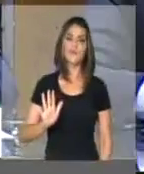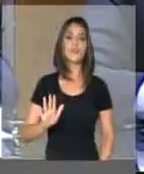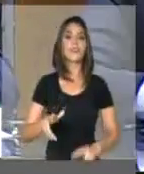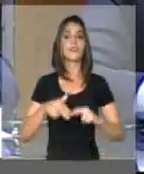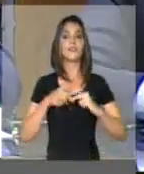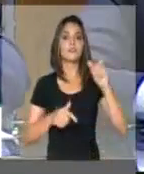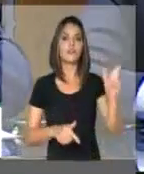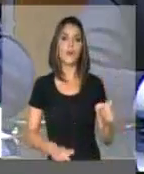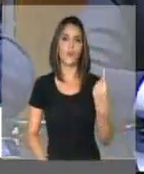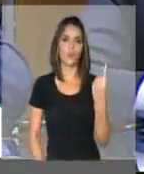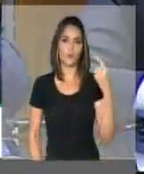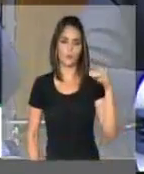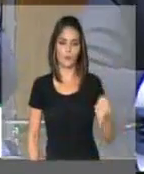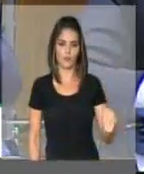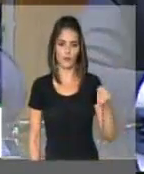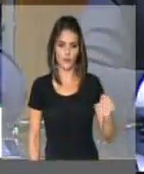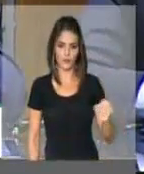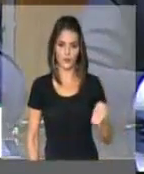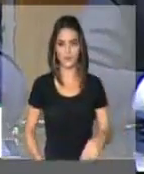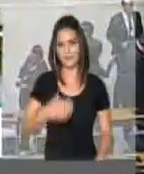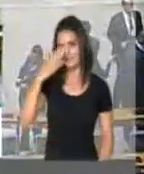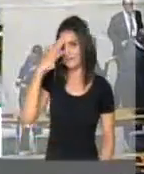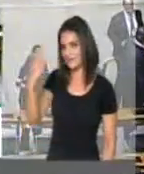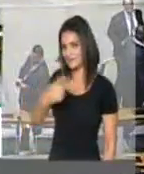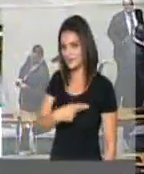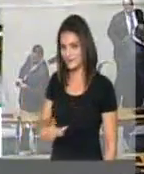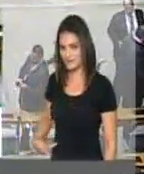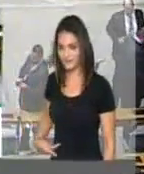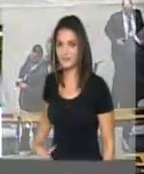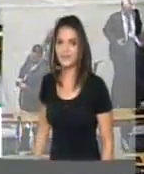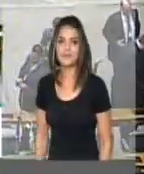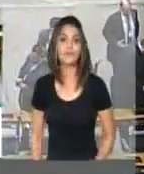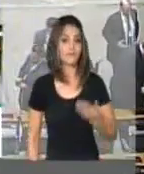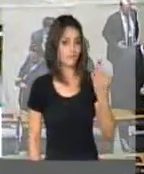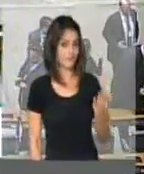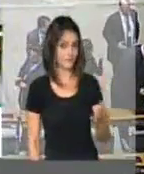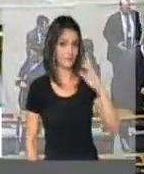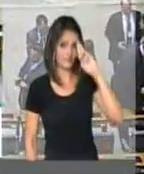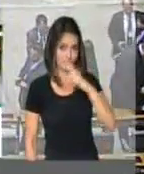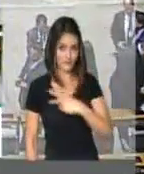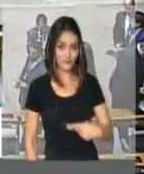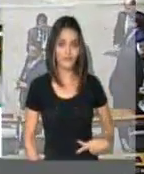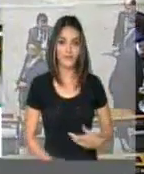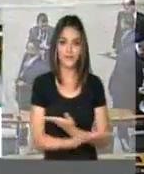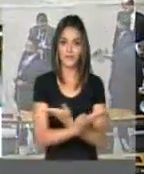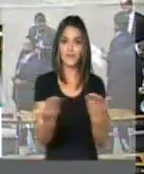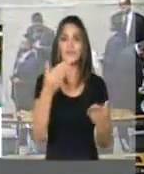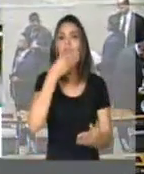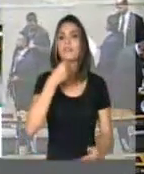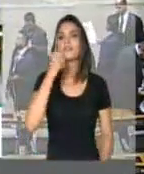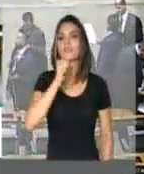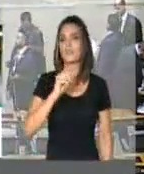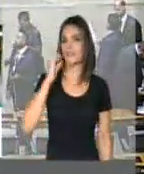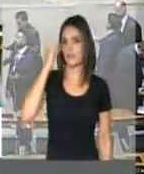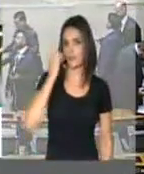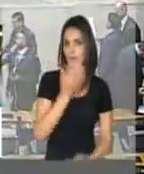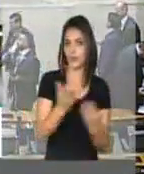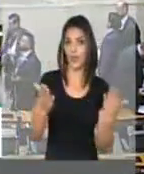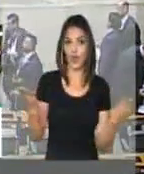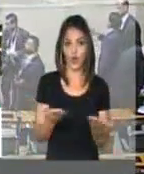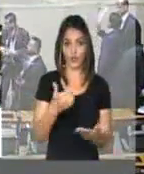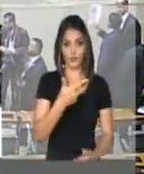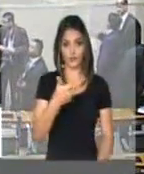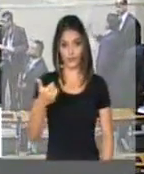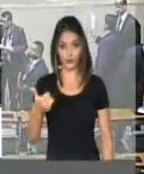Então, o senhor tem um minuto. Muito obrigado, senhor presidente. Presidente, só um minuto também. Senhor presidente, senhoras e senhores deputados, hoje, 21